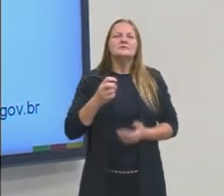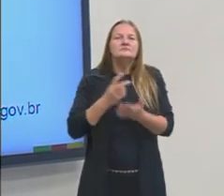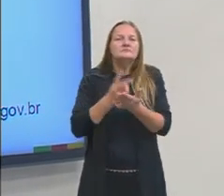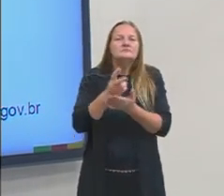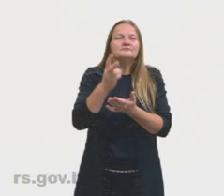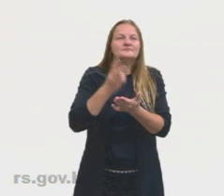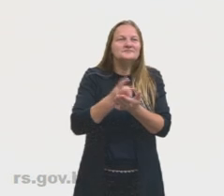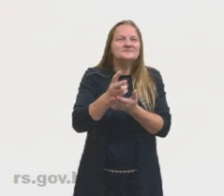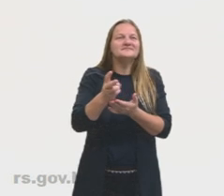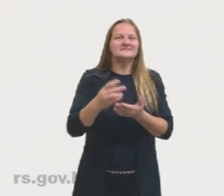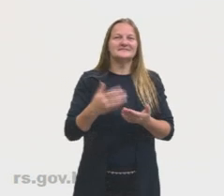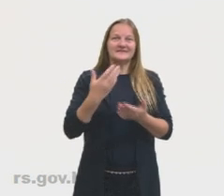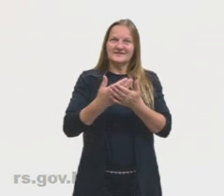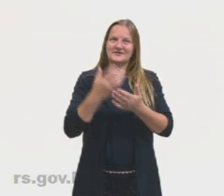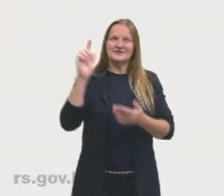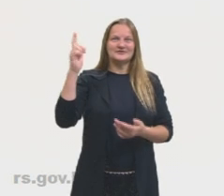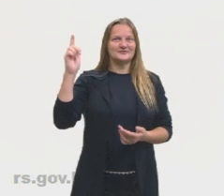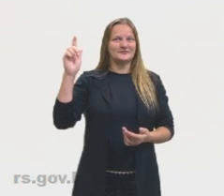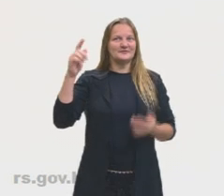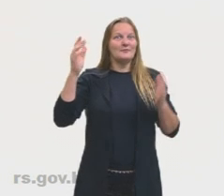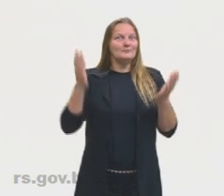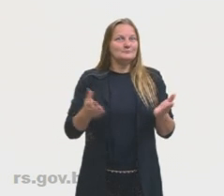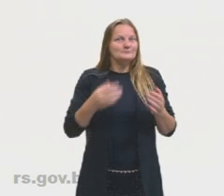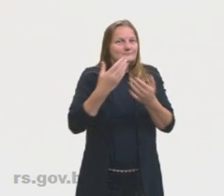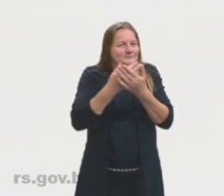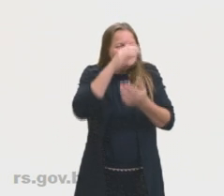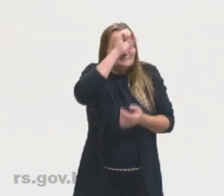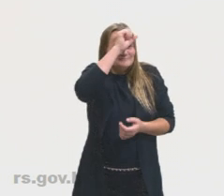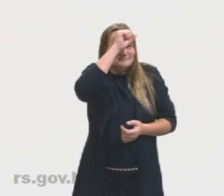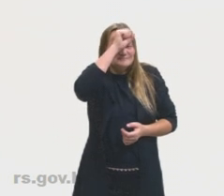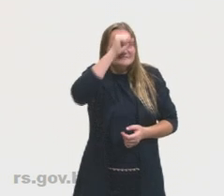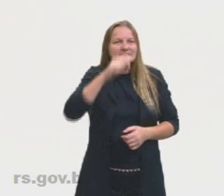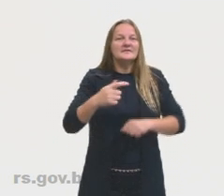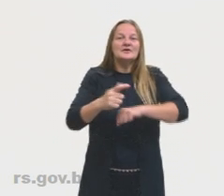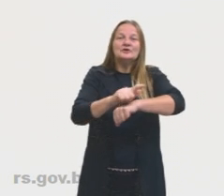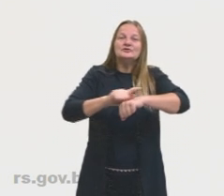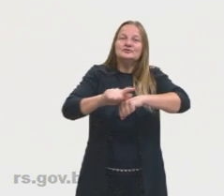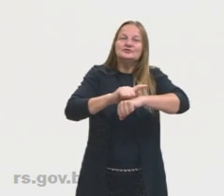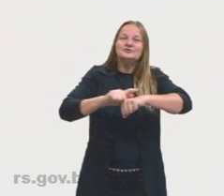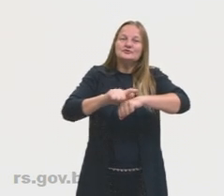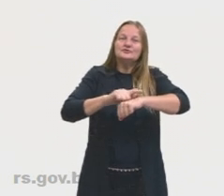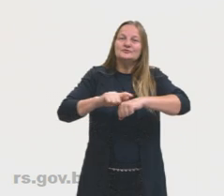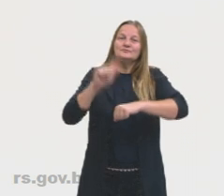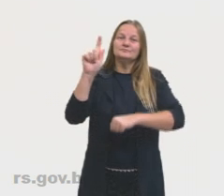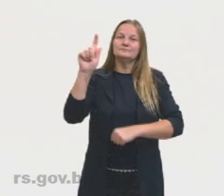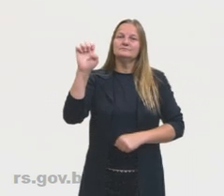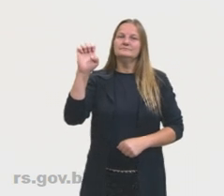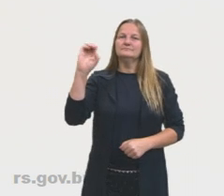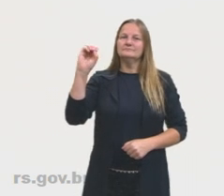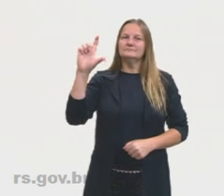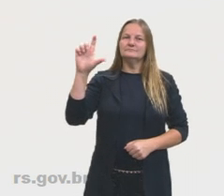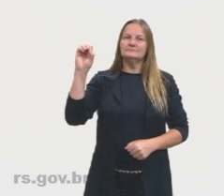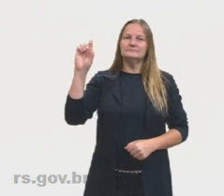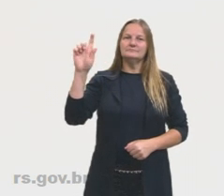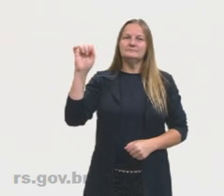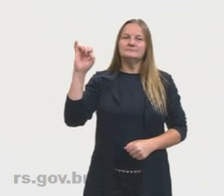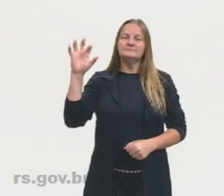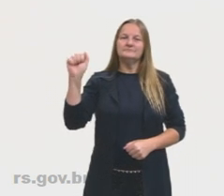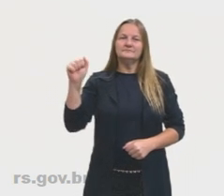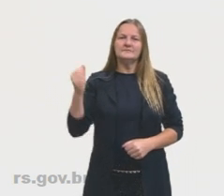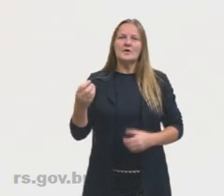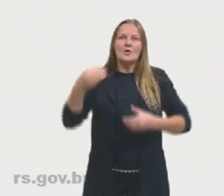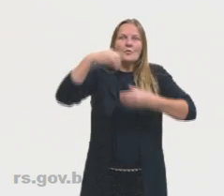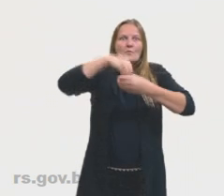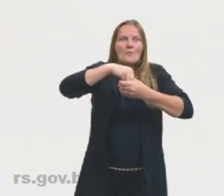continuidade né dando continuidade a geografia que que a gente vai ver hoje ó geologia certo então o que que nós vamos ver as partes internas